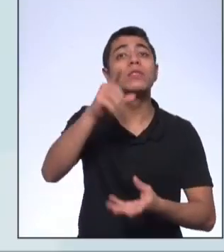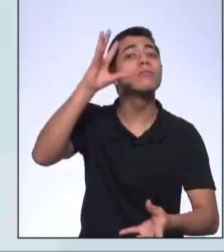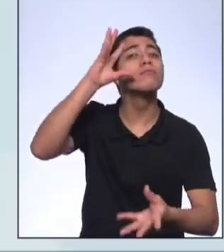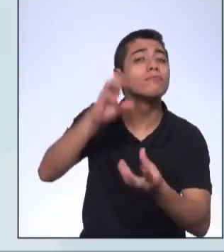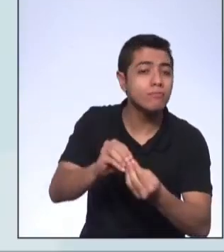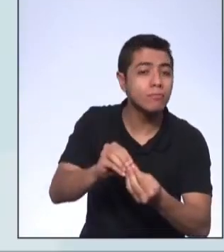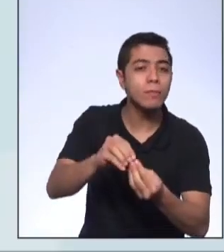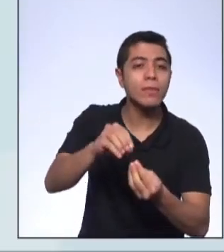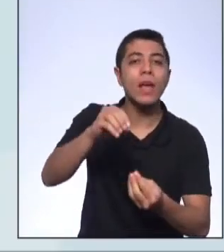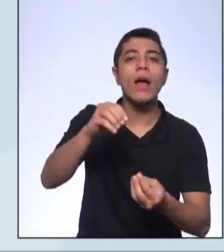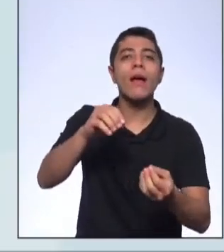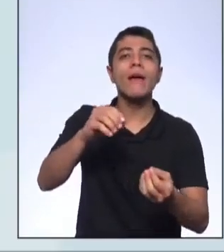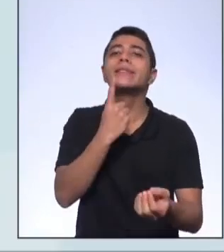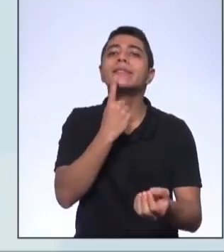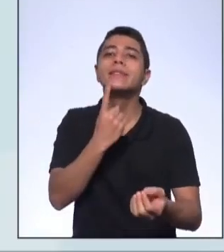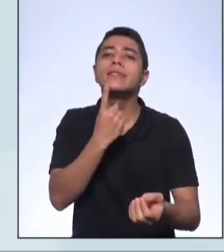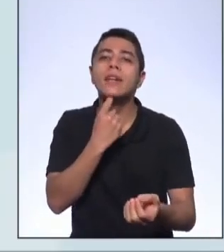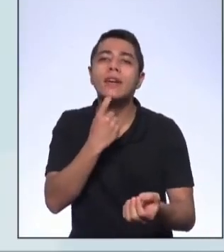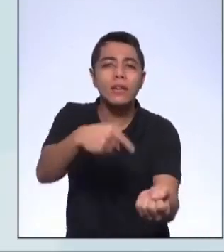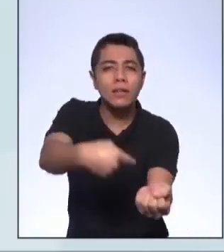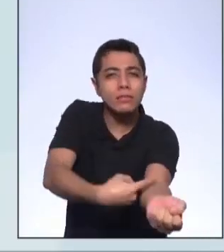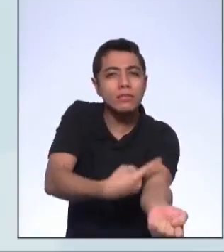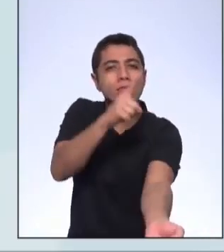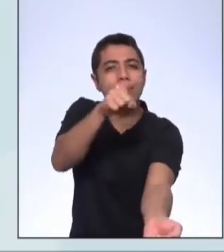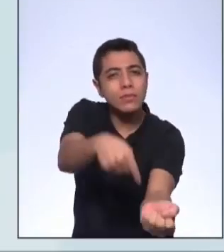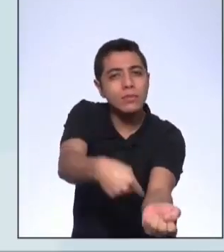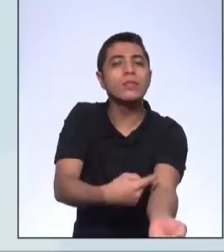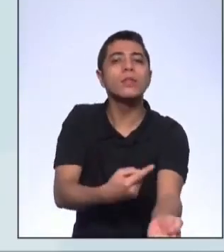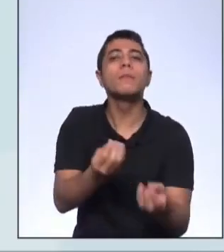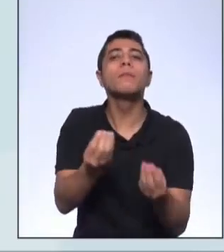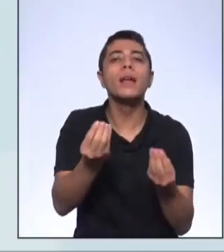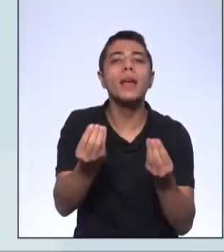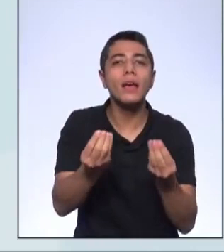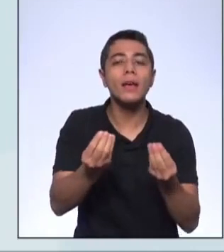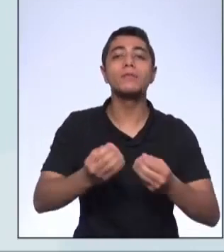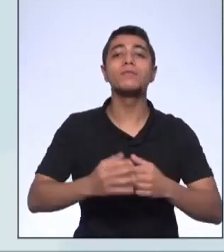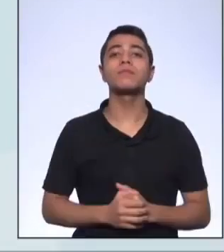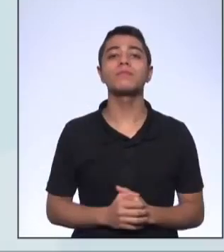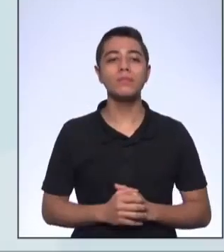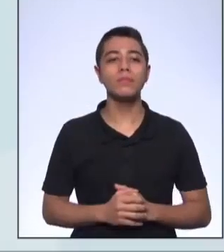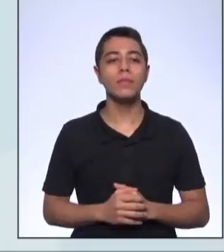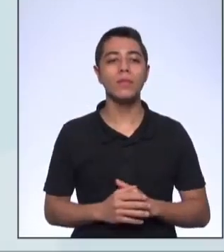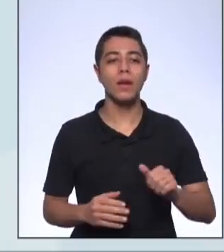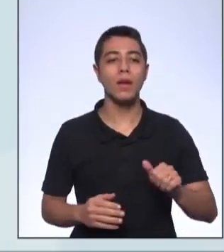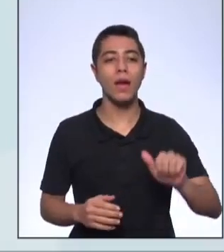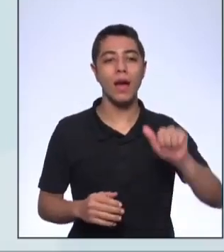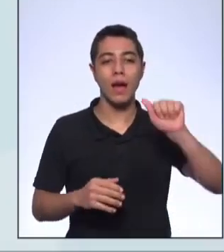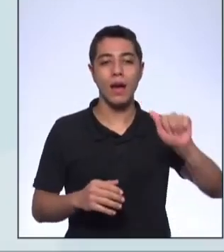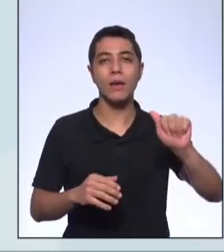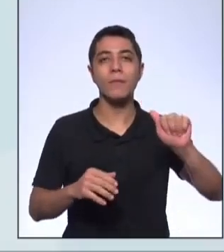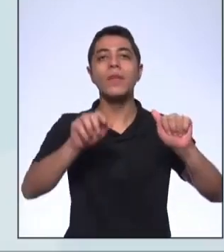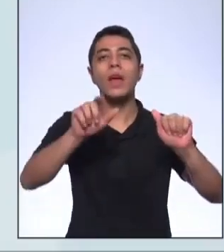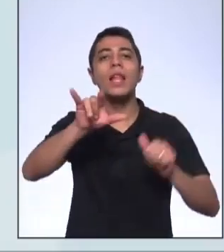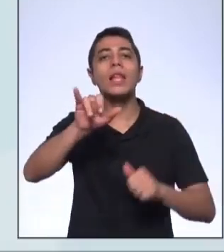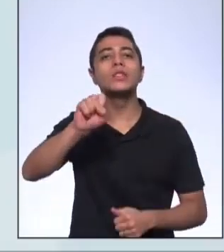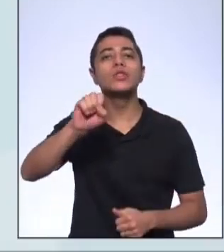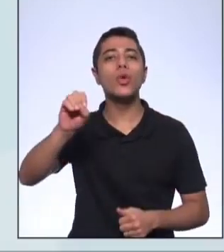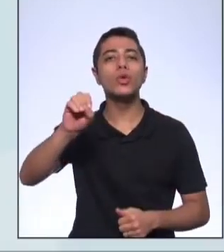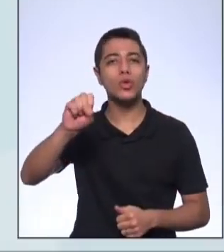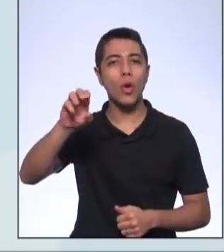atua bloqueando a digestão celular realizada pelos lisossomos, impedindo a respiração celular realizada